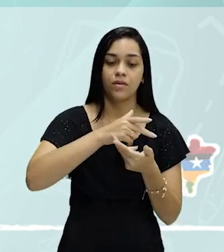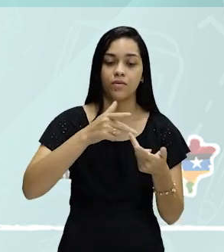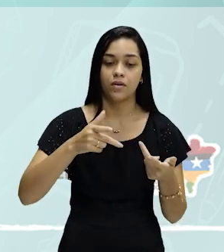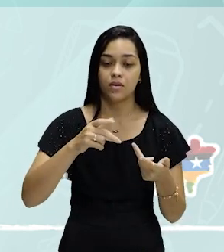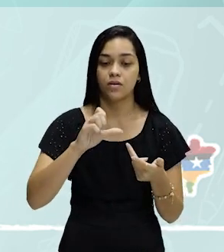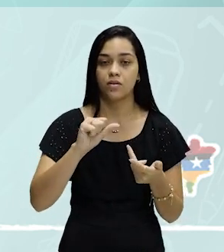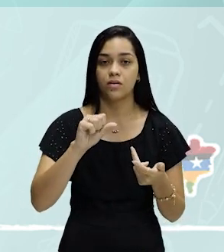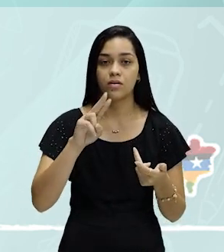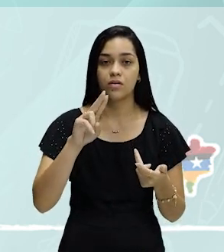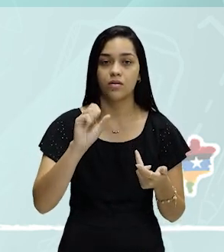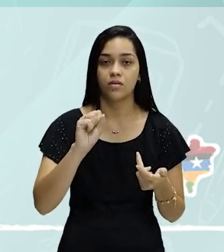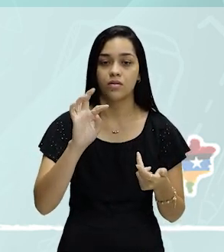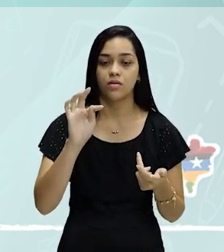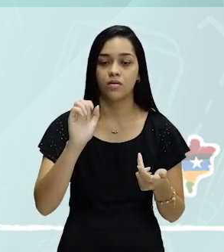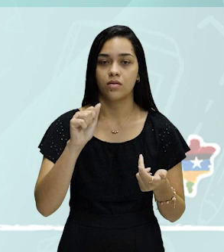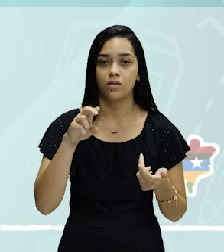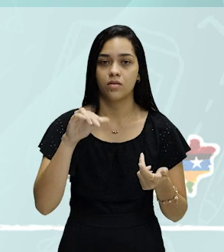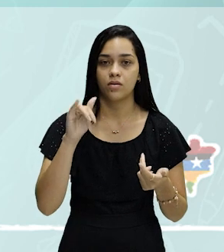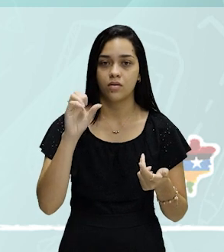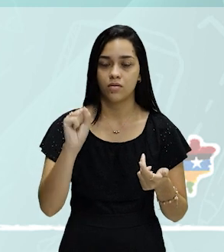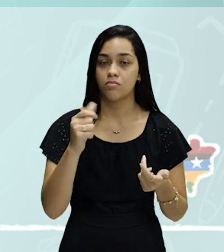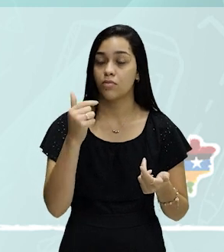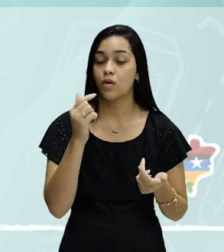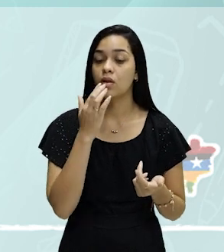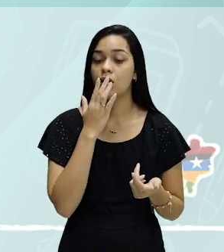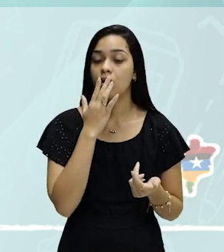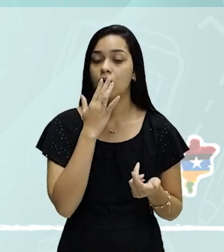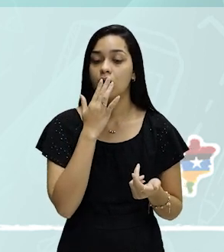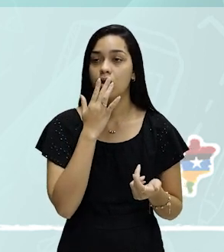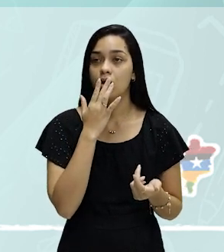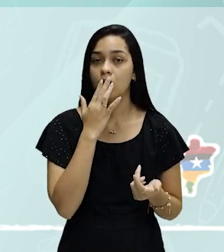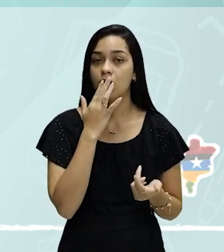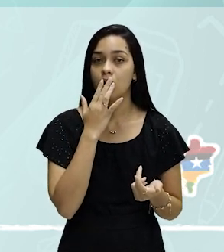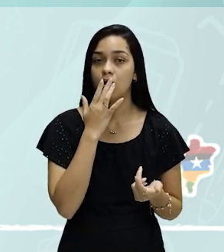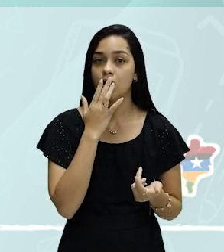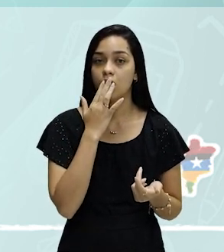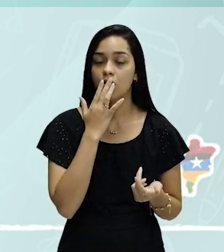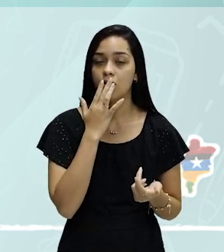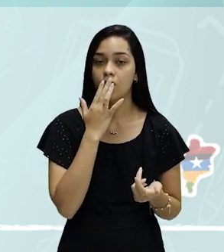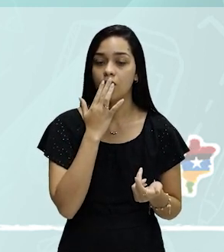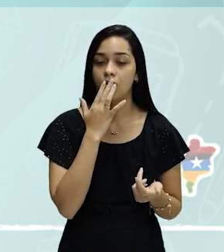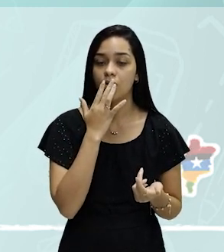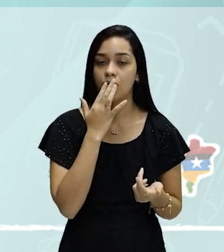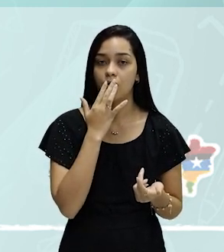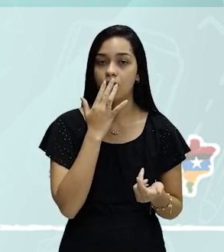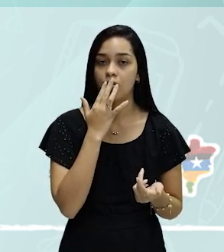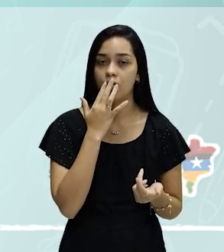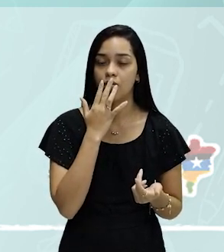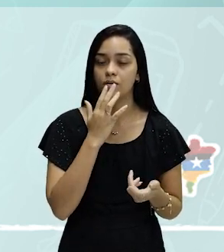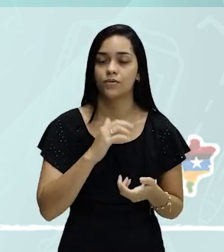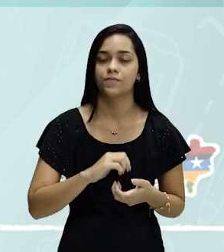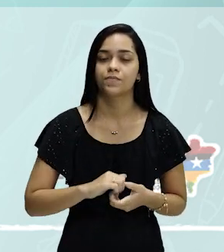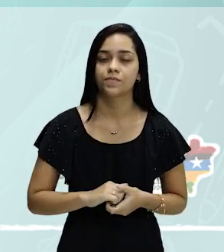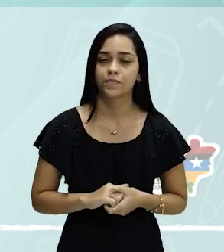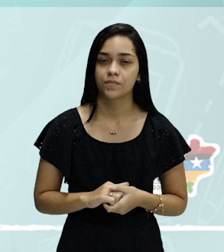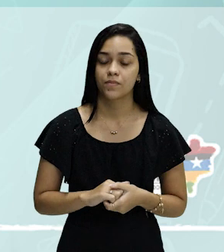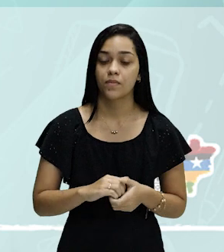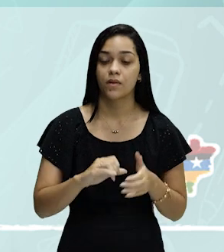substâncias incolores, certo? Incolores, lembrando que incolor, né, aquela que não tem